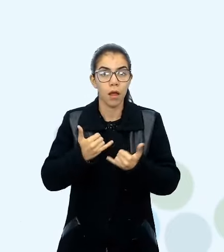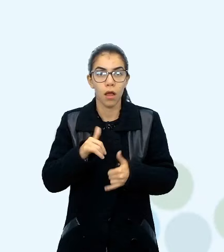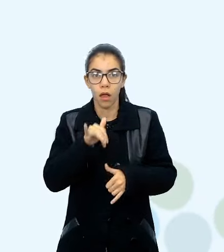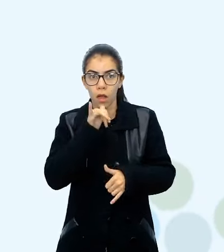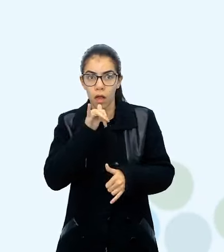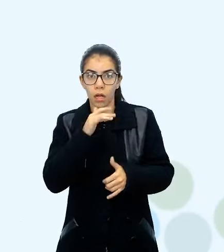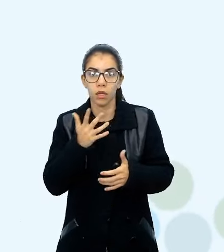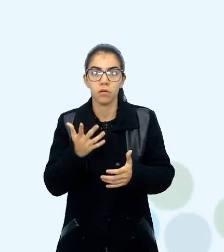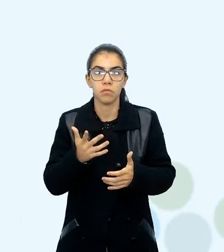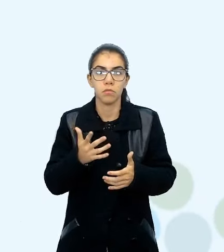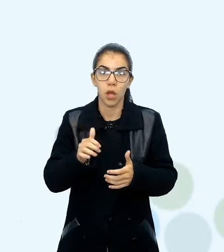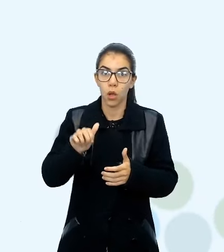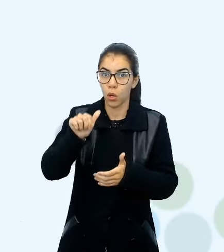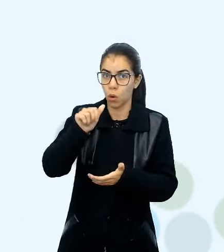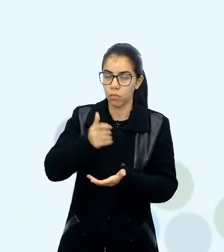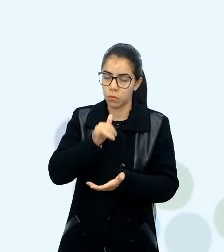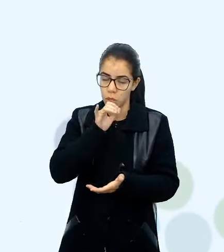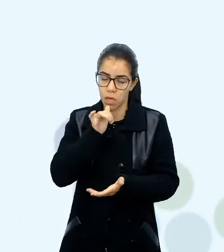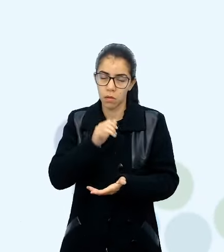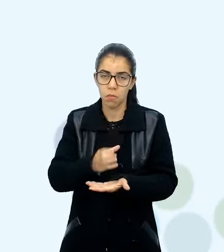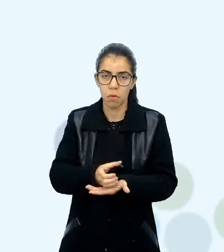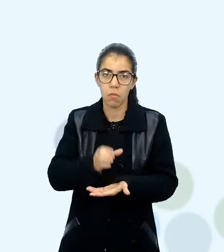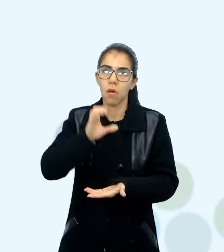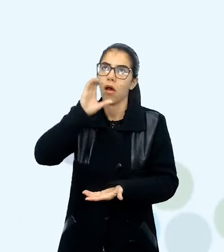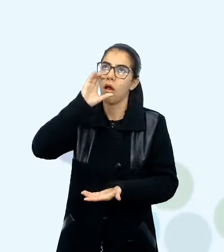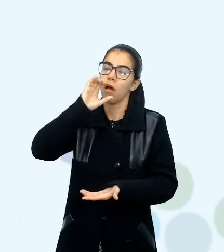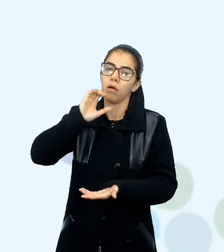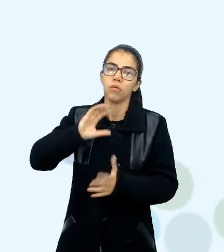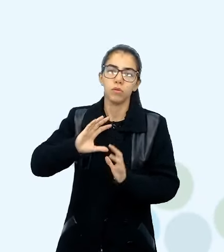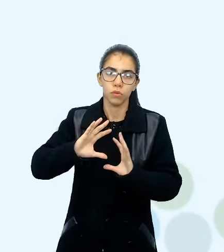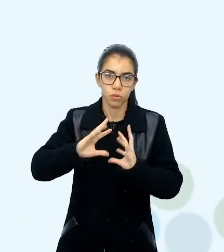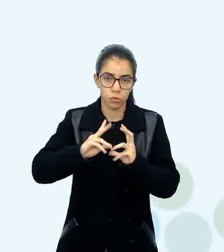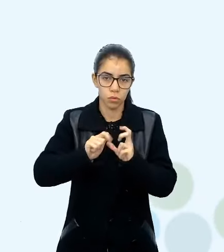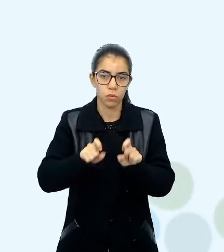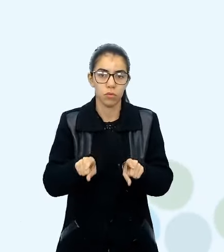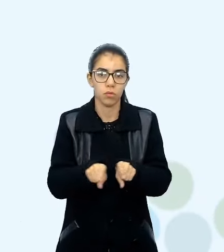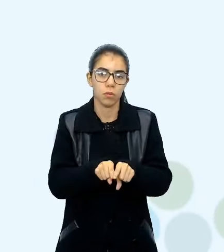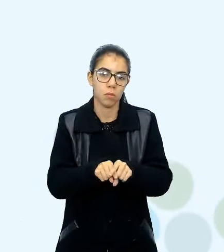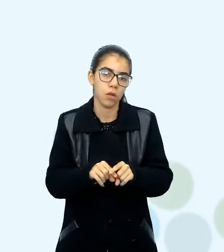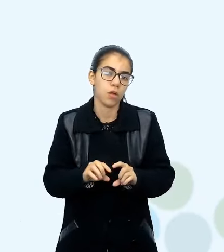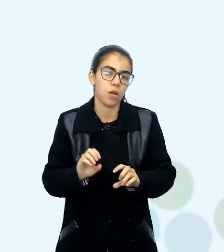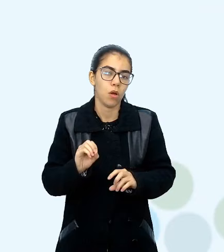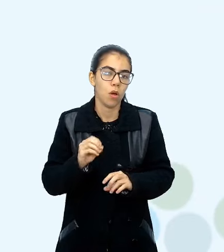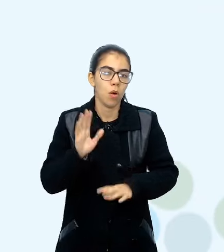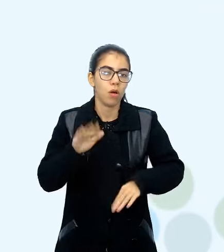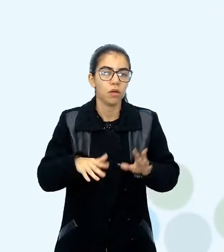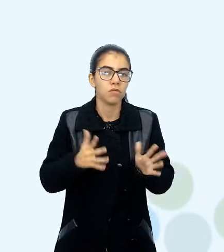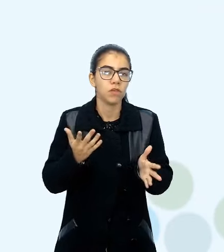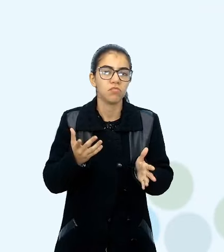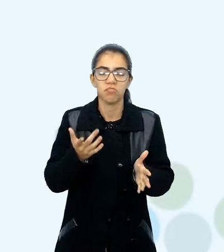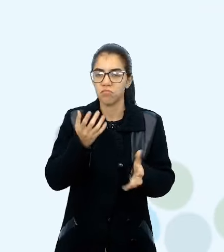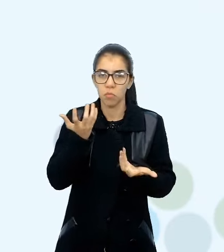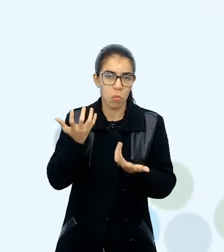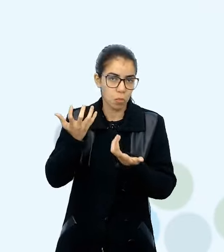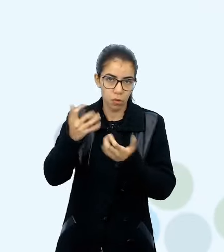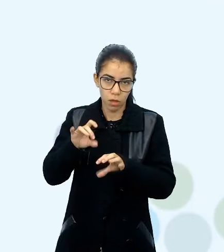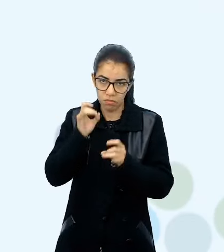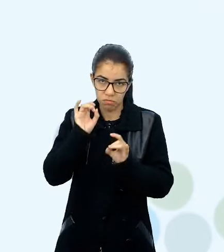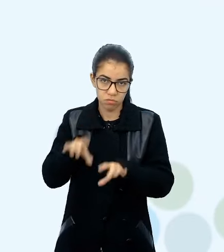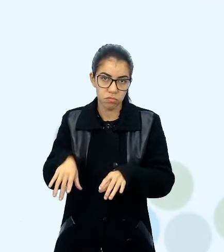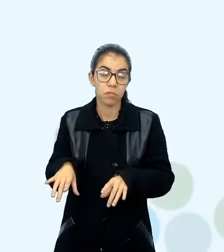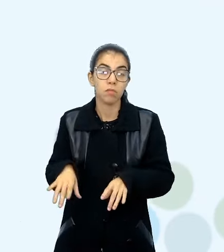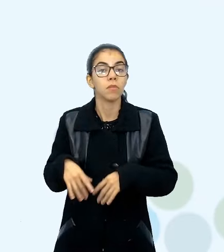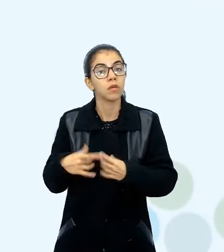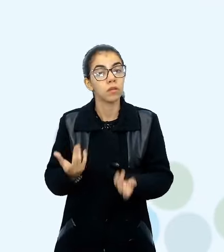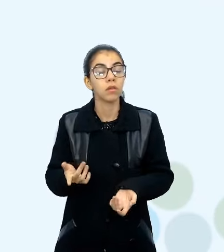tomar turnos, né? Ou se é realmente algo simplesmente que não interessa, né? Então, na